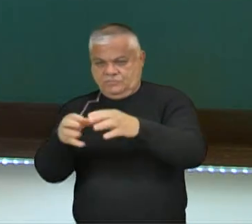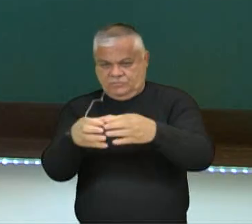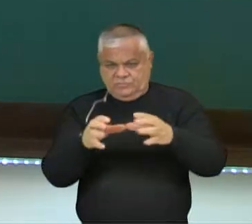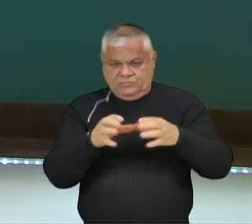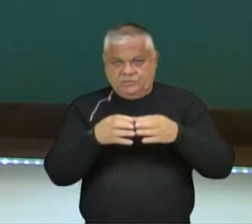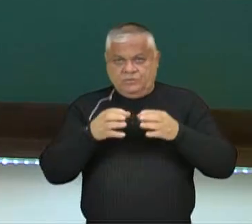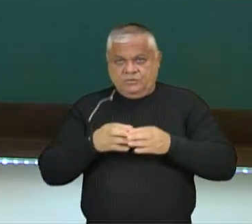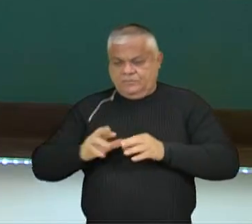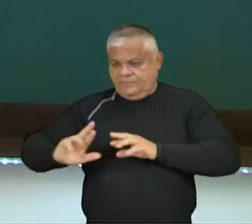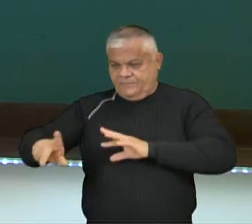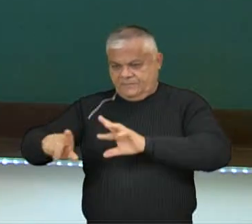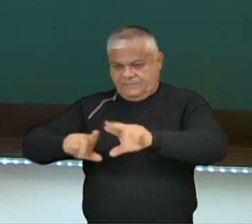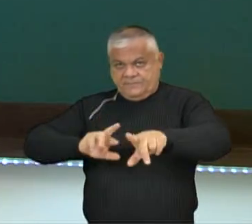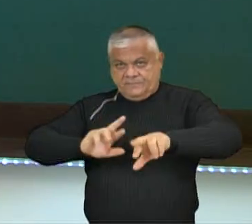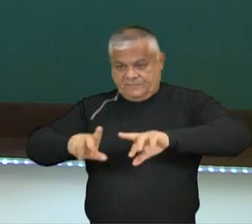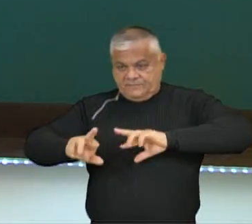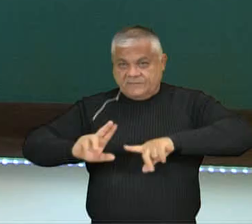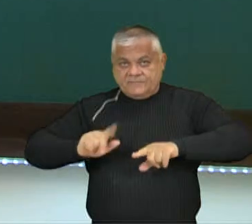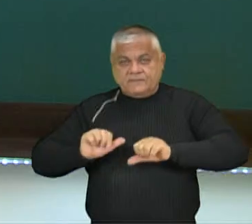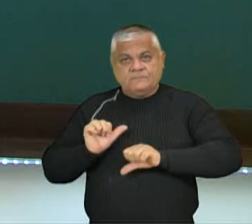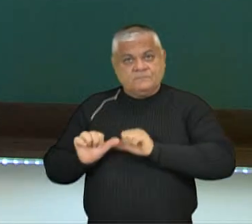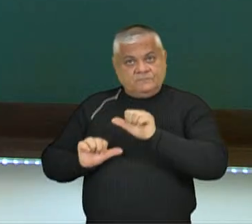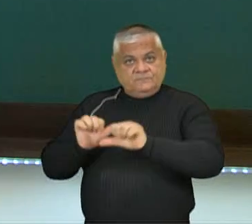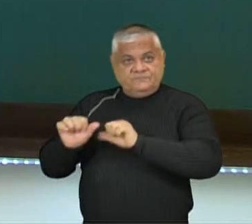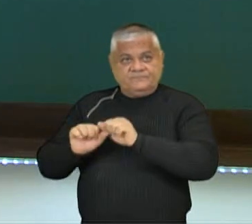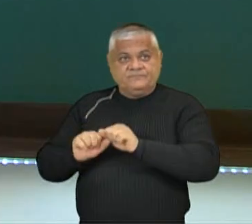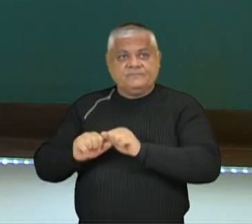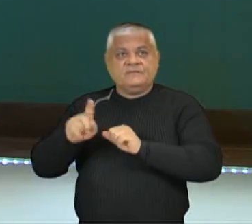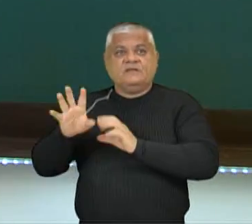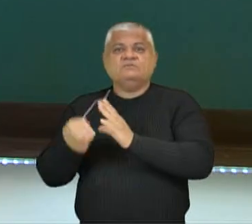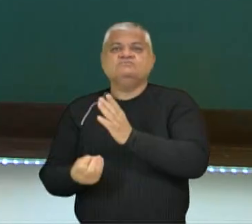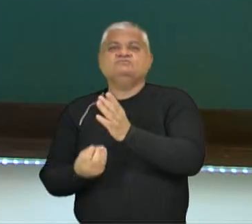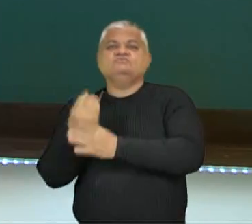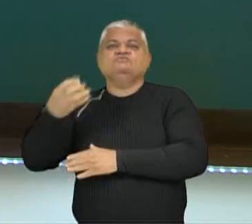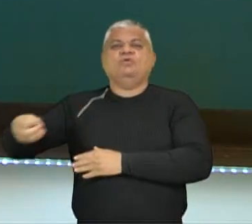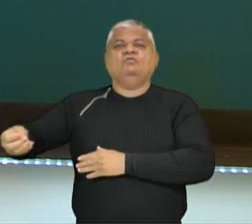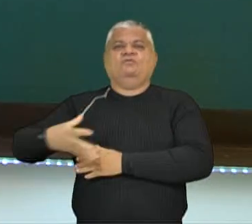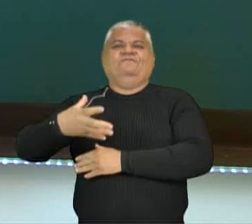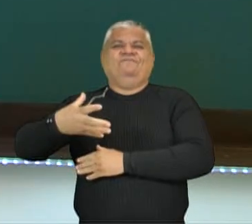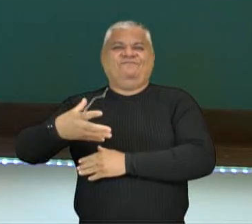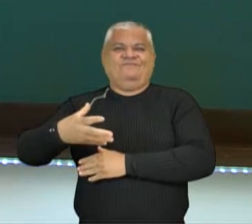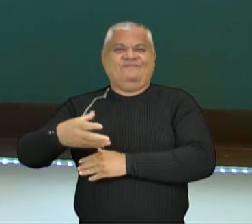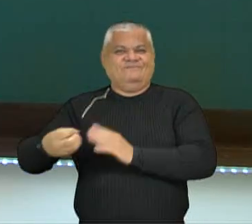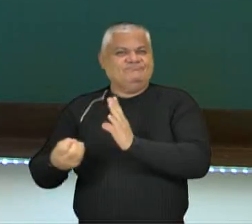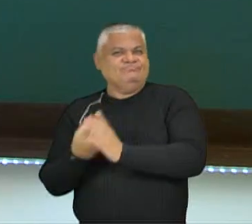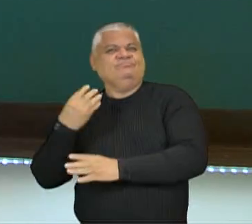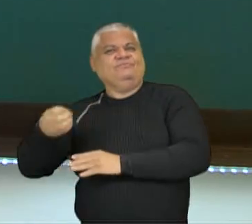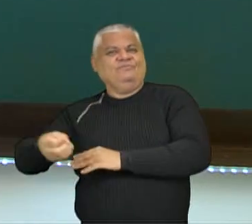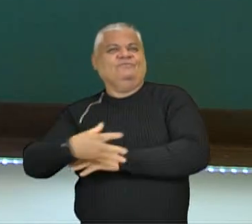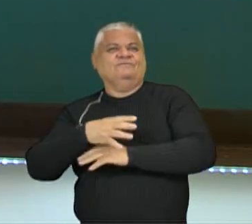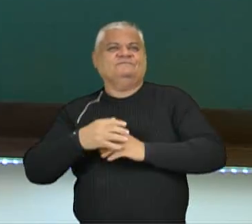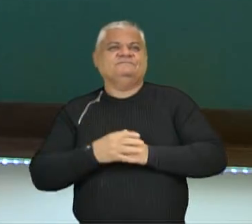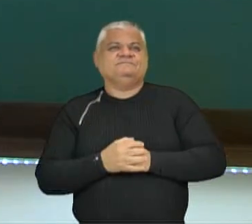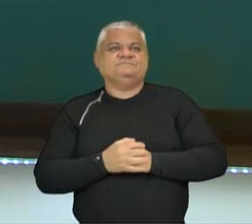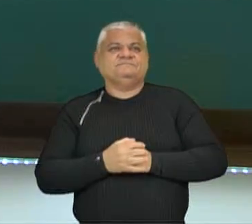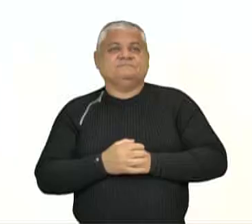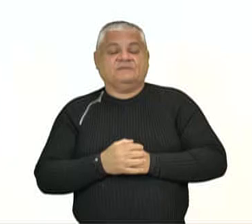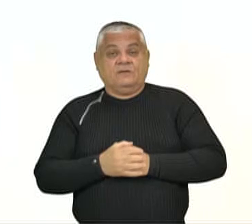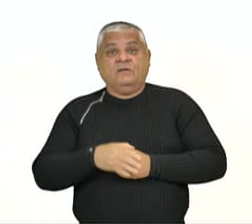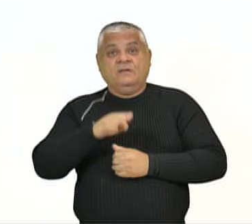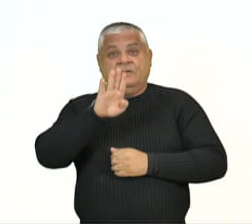de indivíduos que acumulam essas mudanças vão dar origem, então, a essas novas espécies, tá? Então,